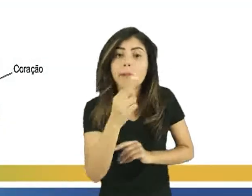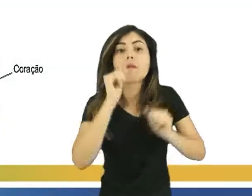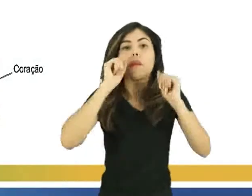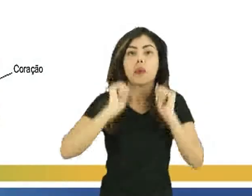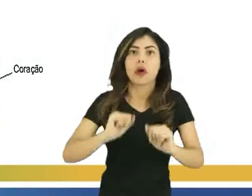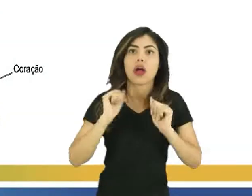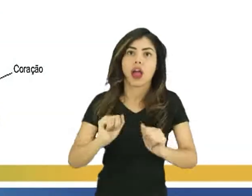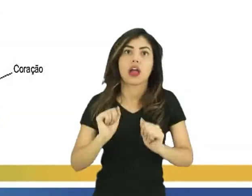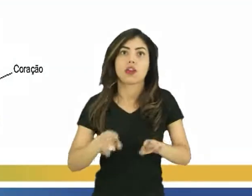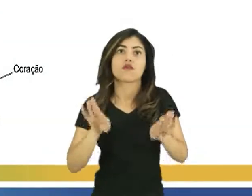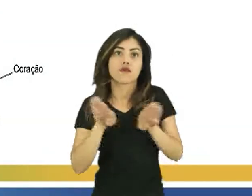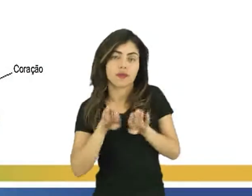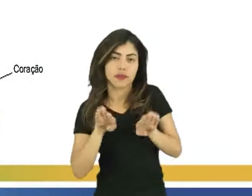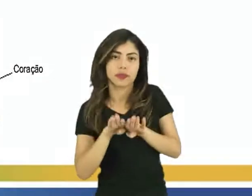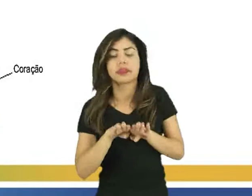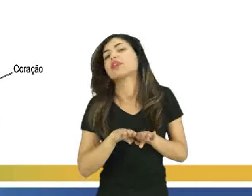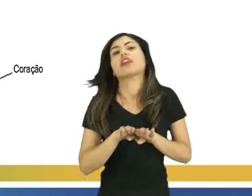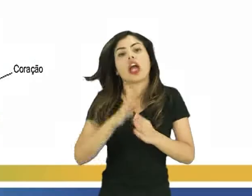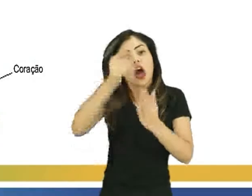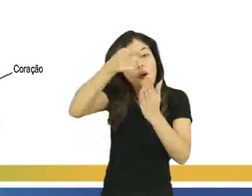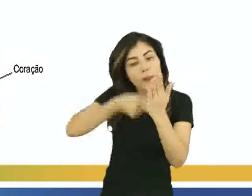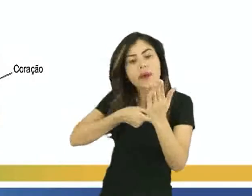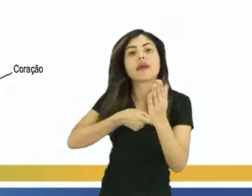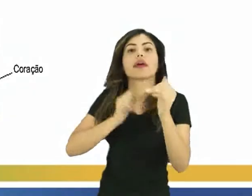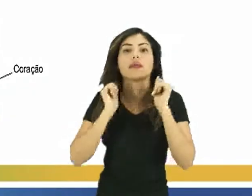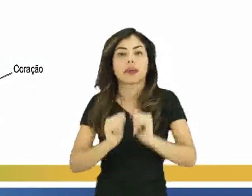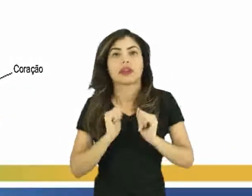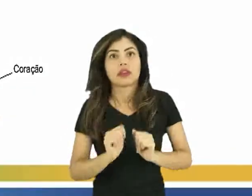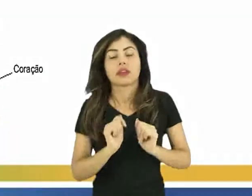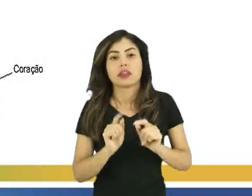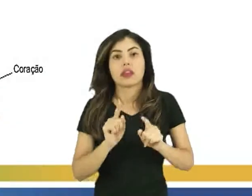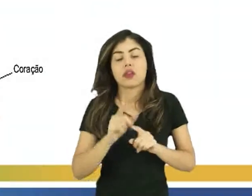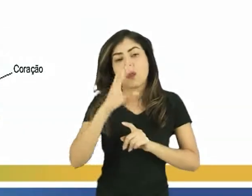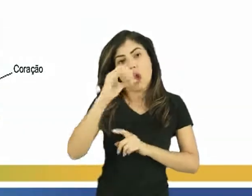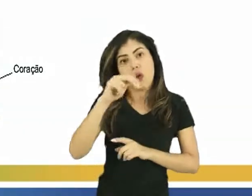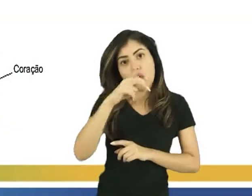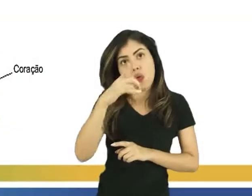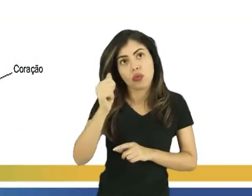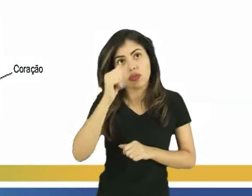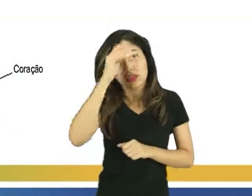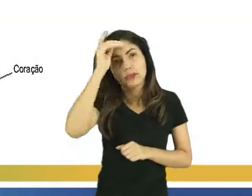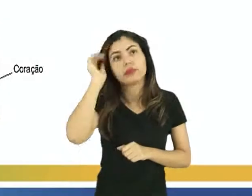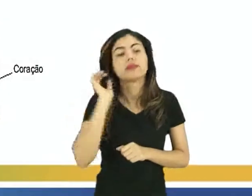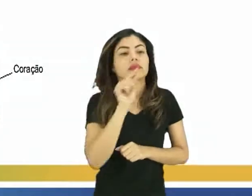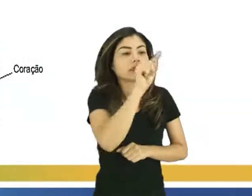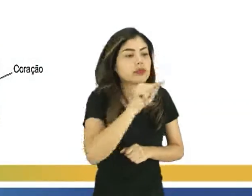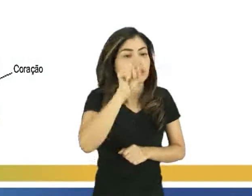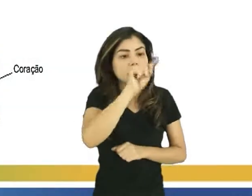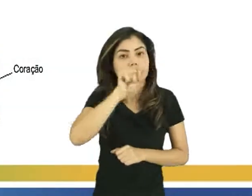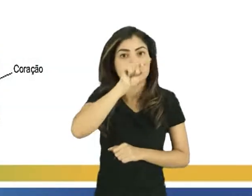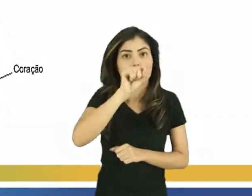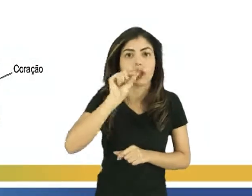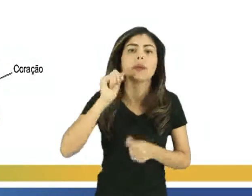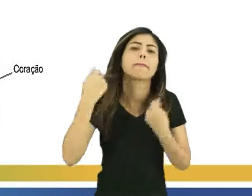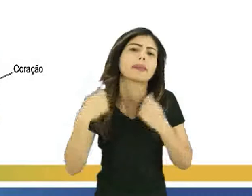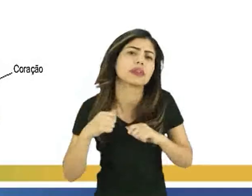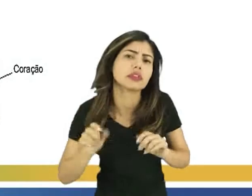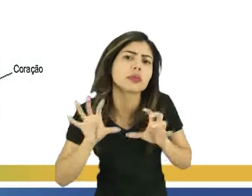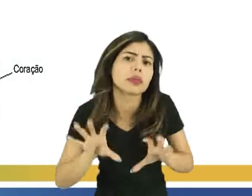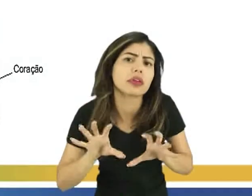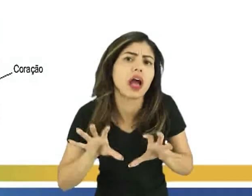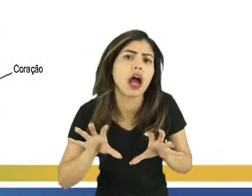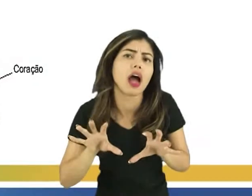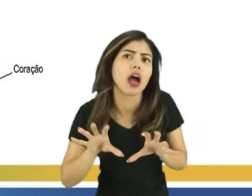ser feito um corte ao meio, tá? Geralmente envoltos por uma concha. Para que serve essa concha? Pode ser